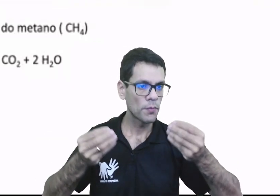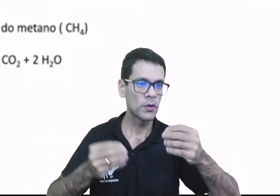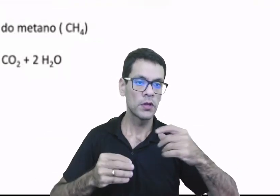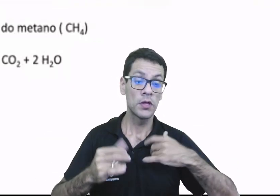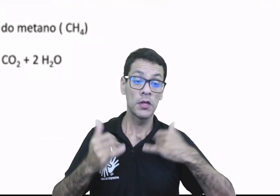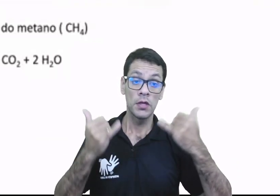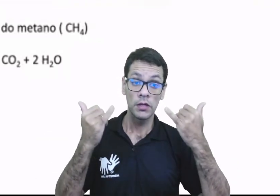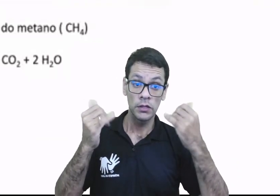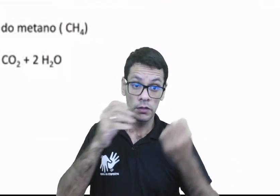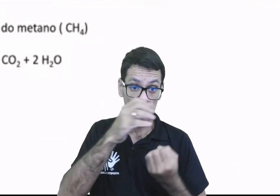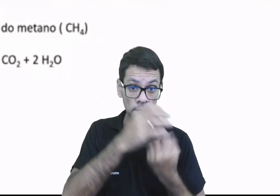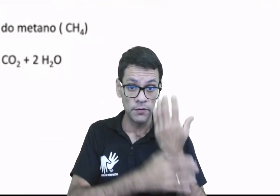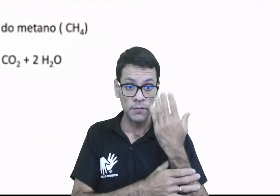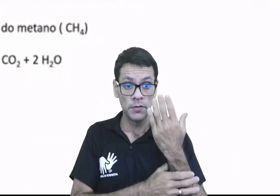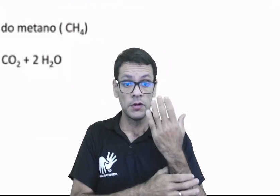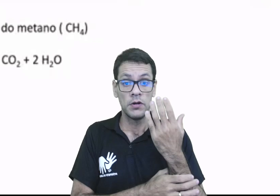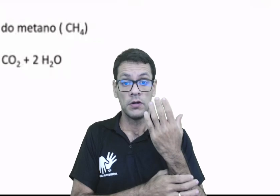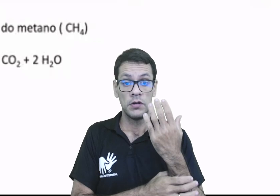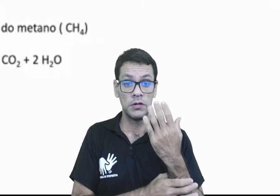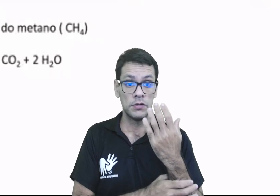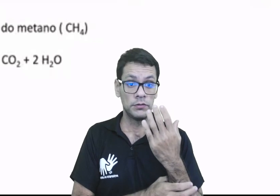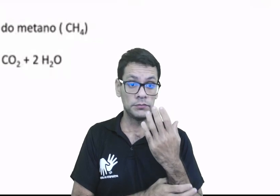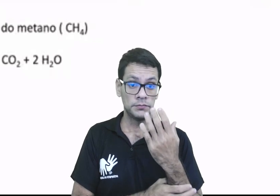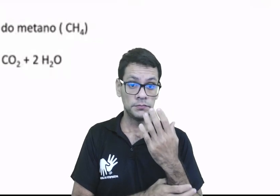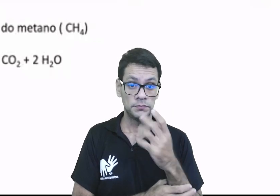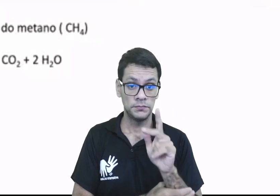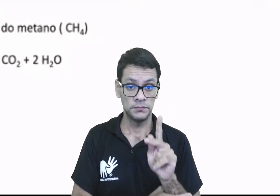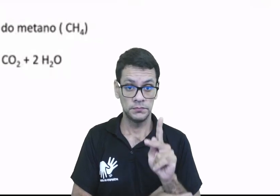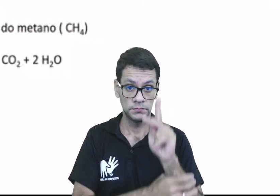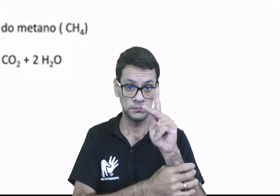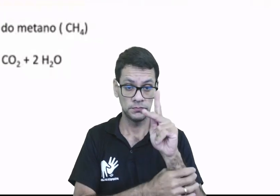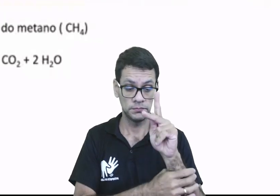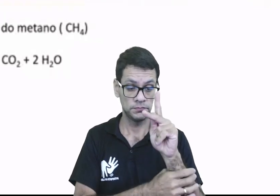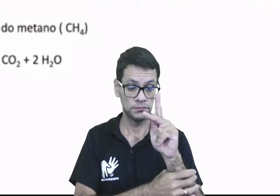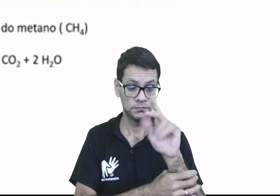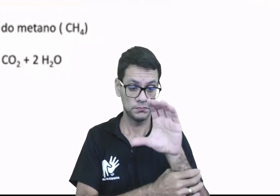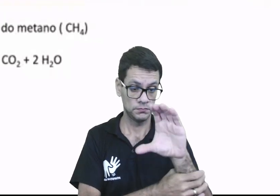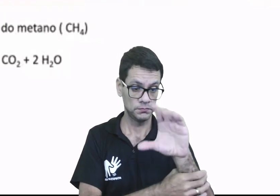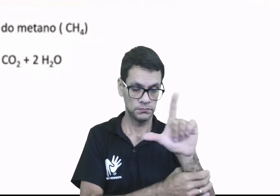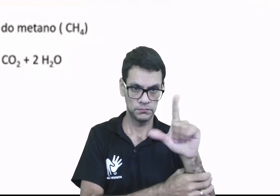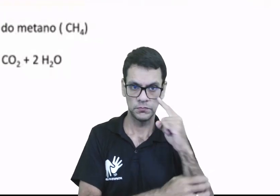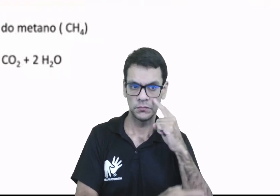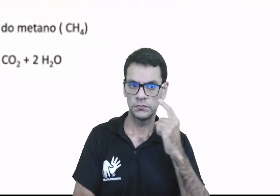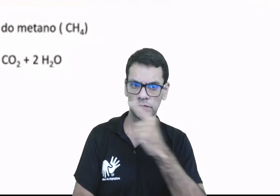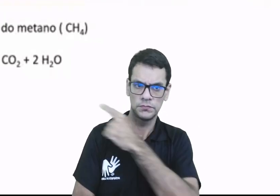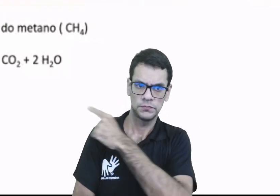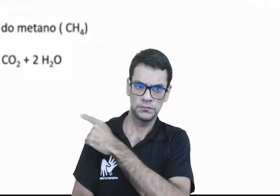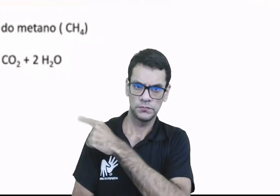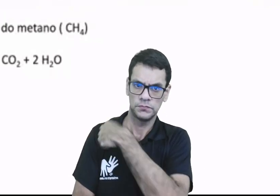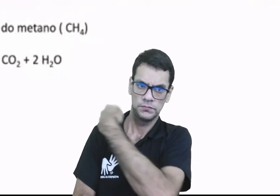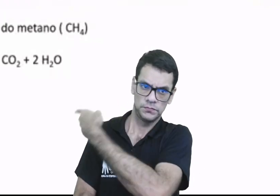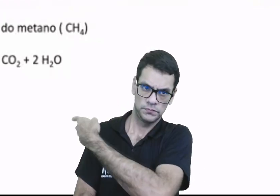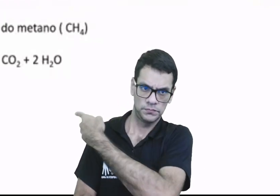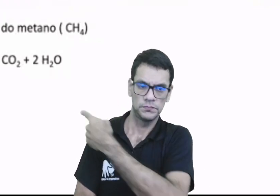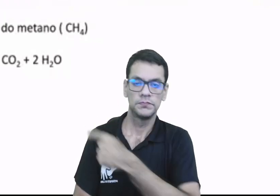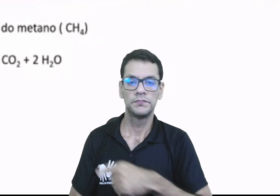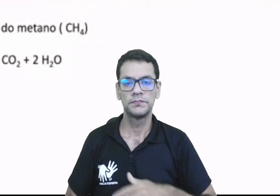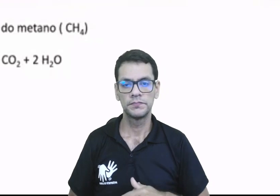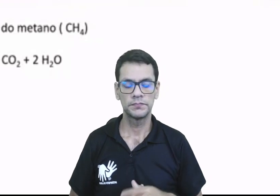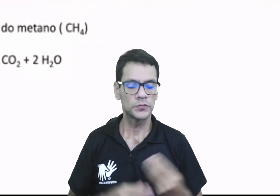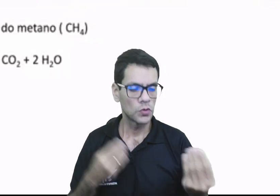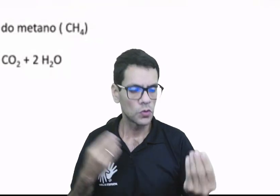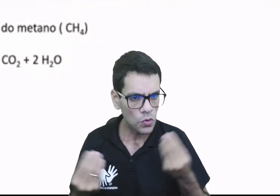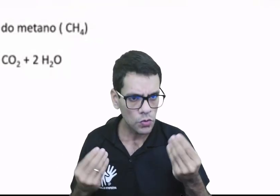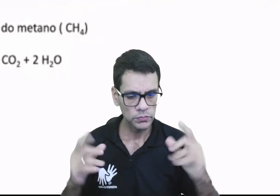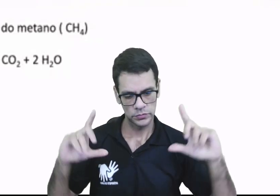do cloreto de potássio, a reação. Então, como que a gente vai determinar quem que está sofrendo redução,